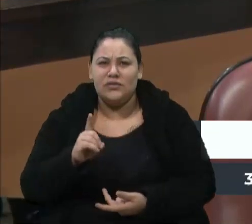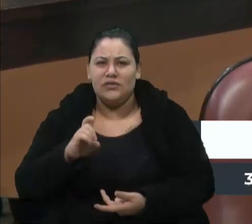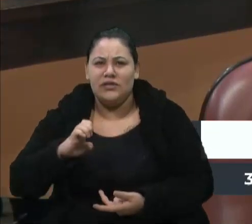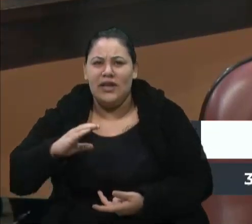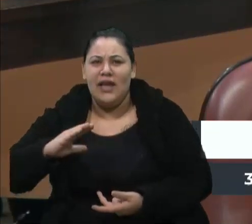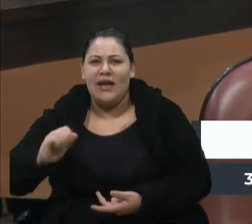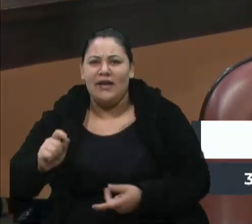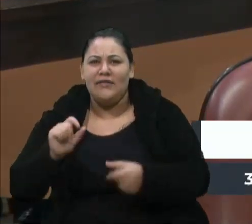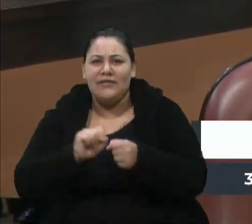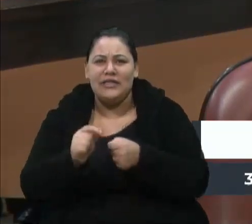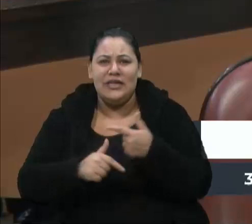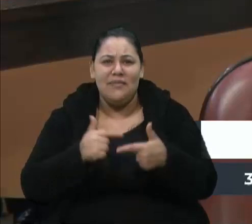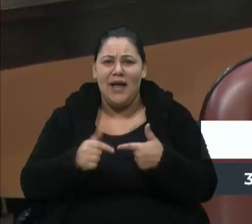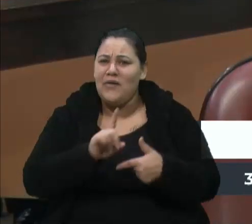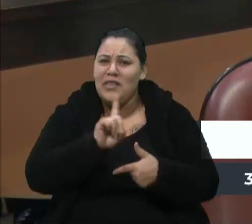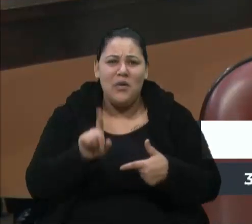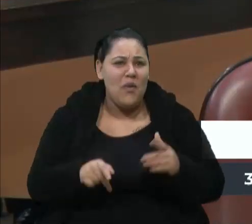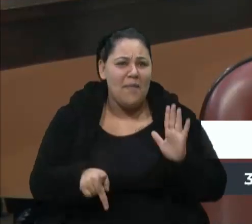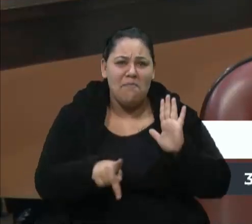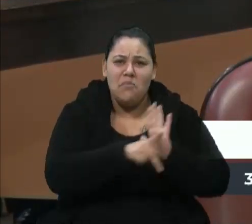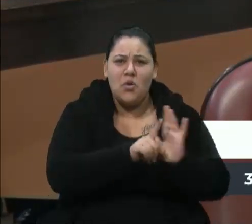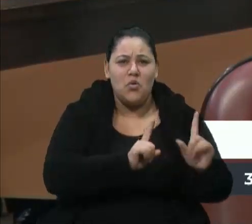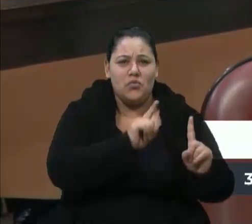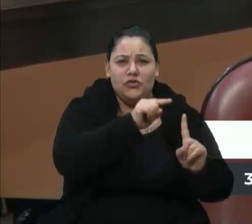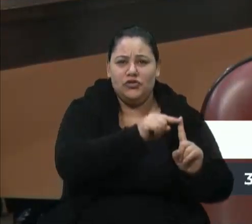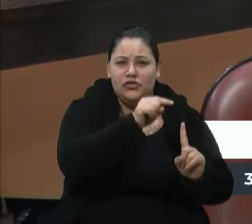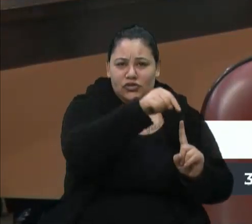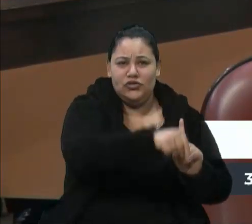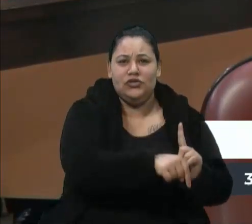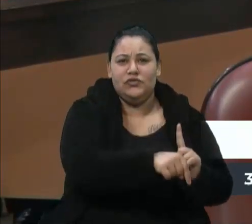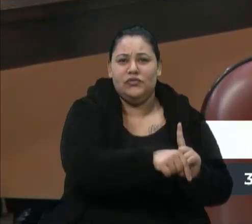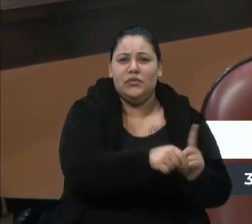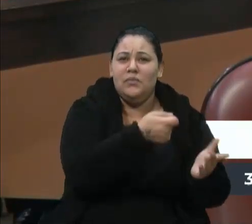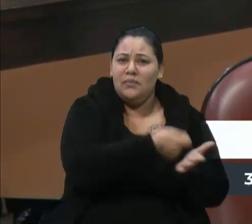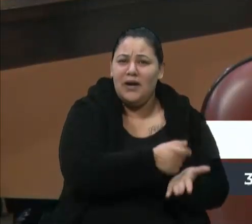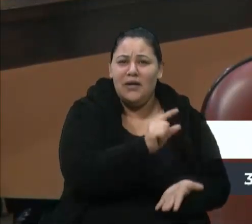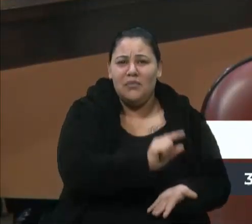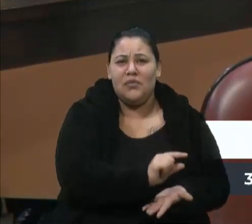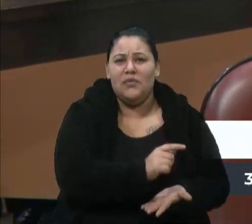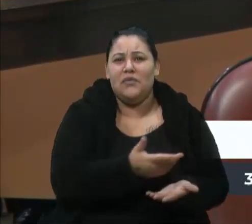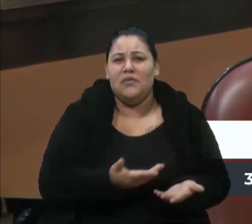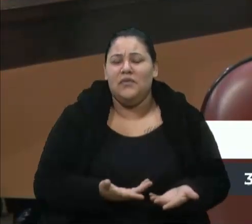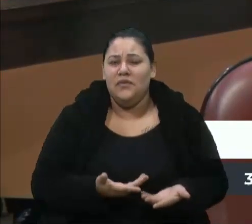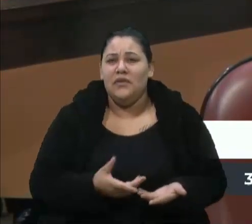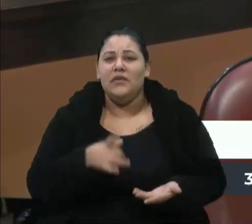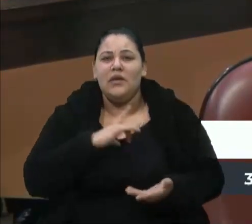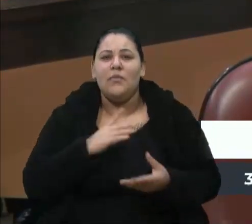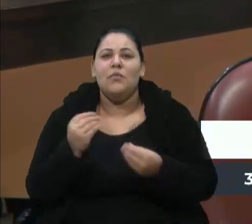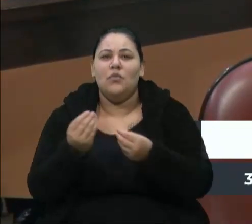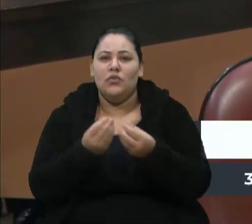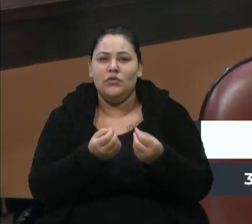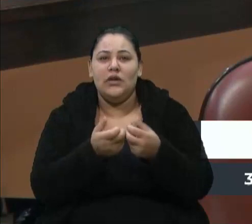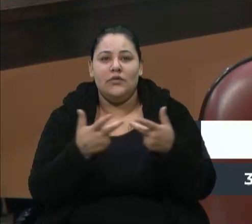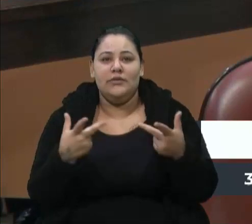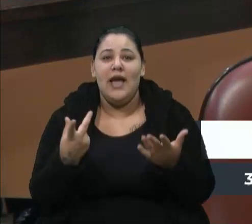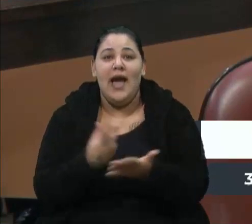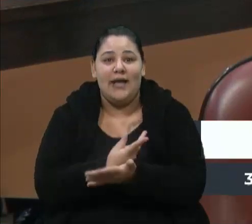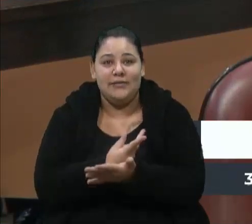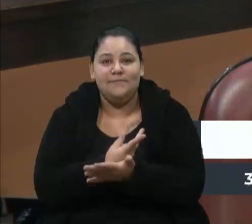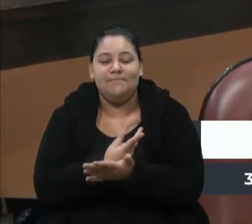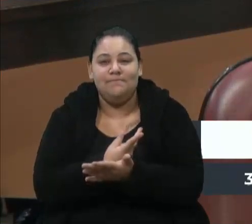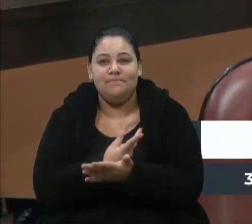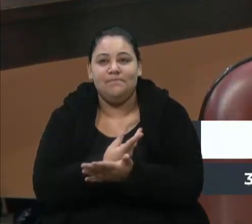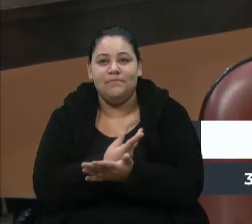muitos trabalhos que não é da finalidade, ou apaga fogo. Então, tem muita coisa errada, e